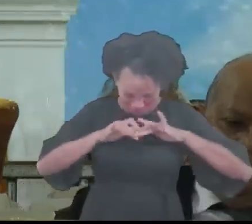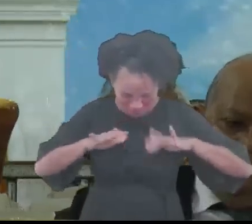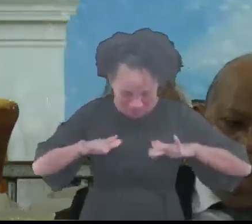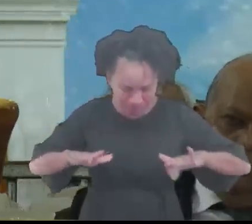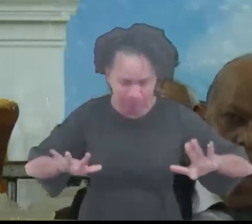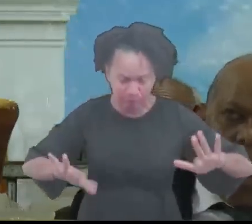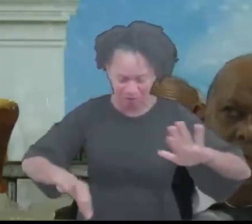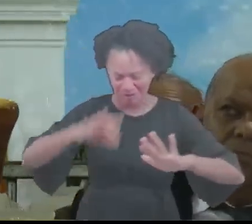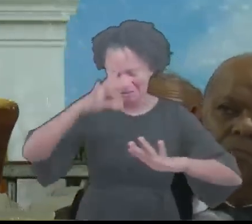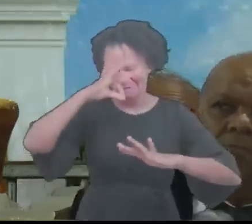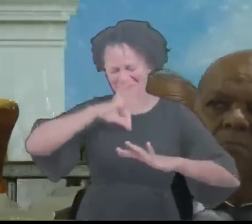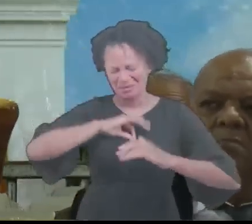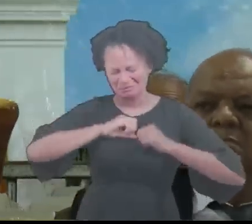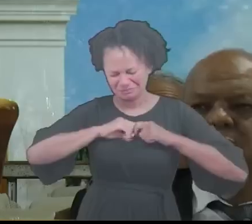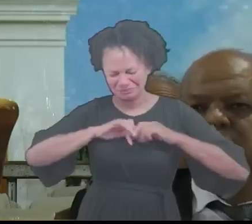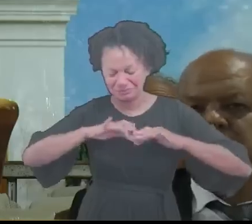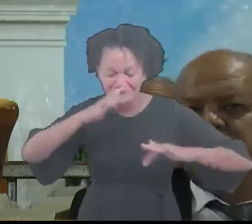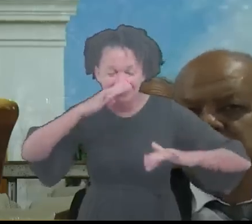mirra